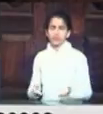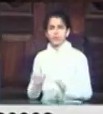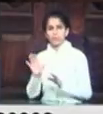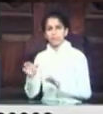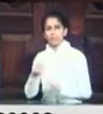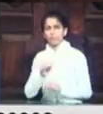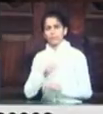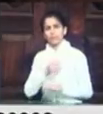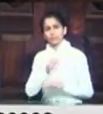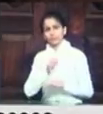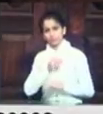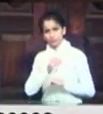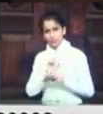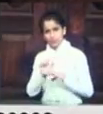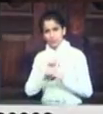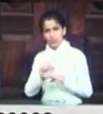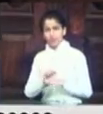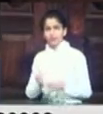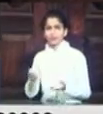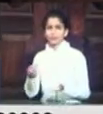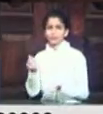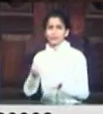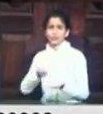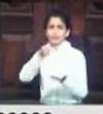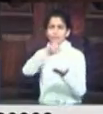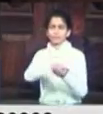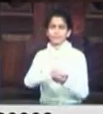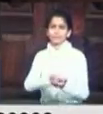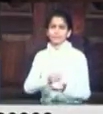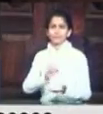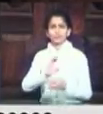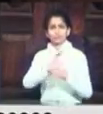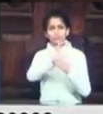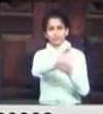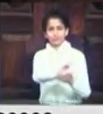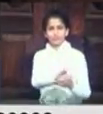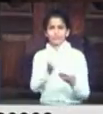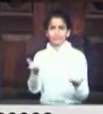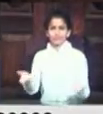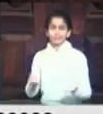banca, financia e ainda transfere recurso público,